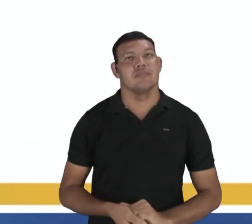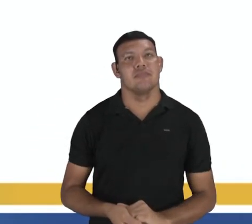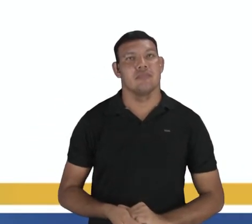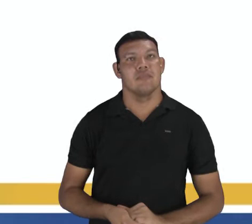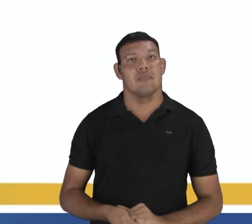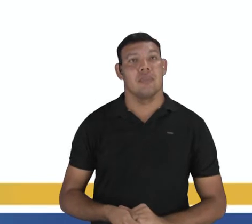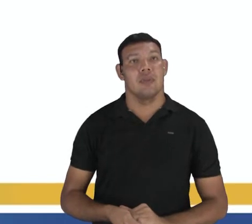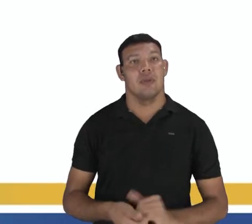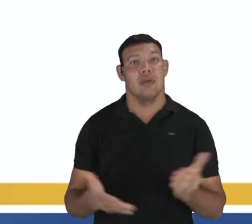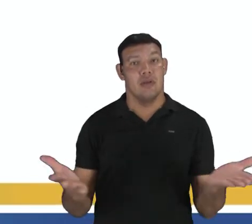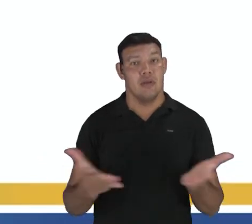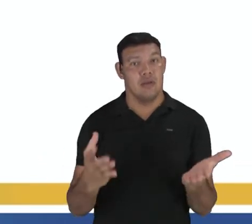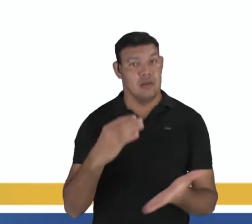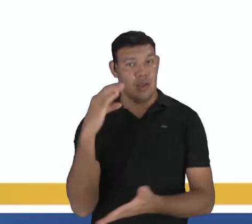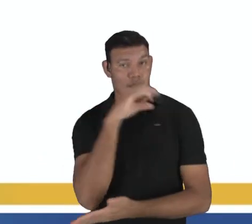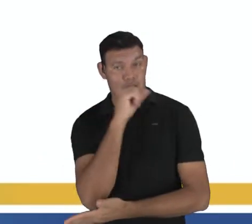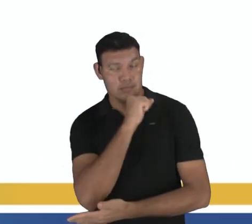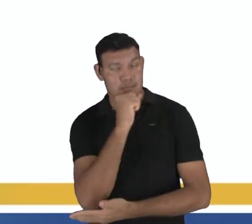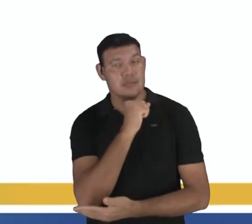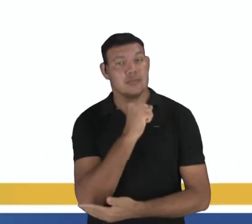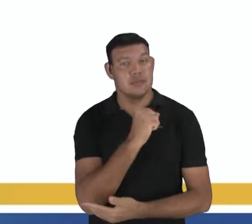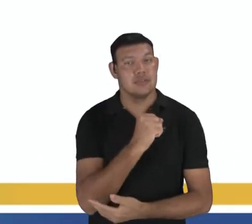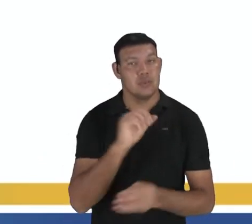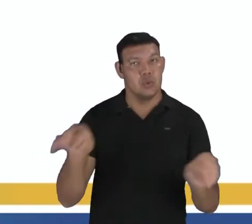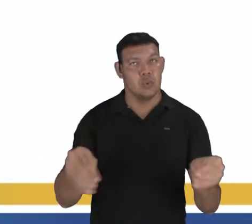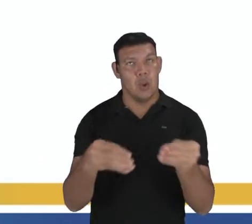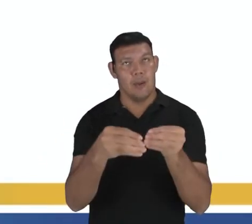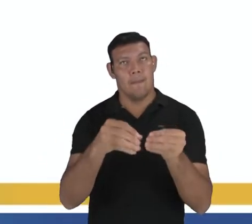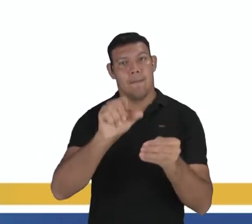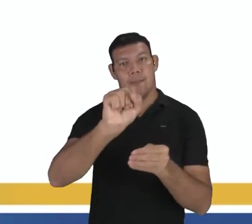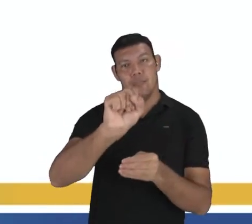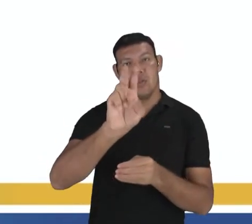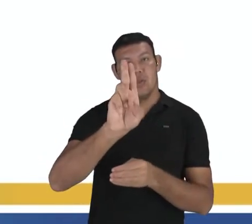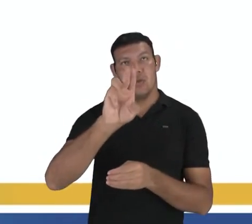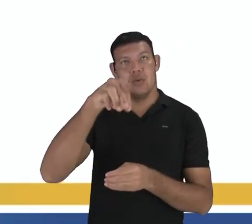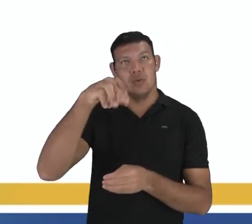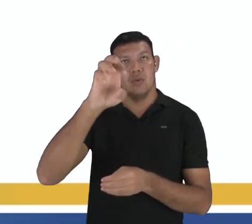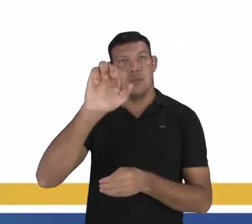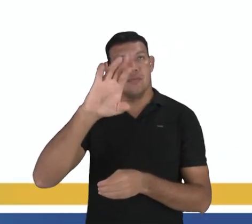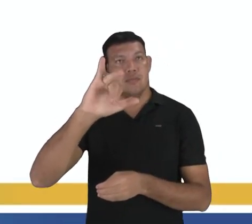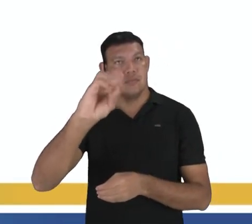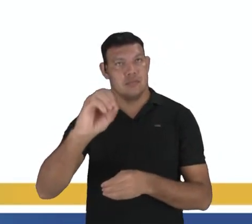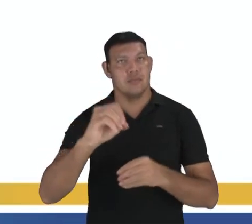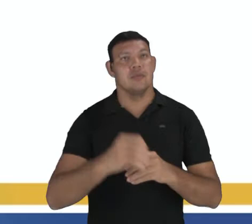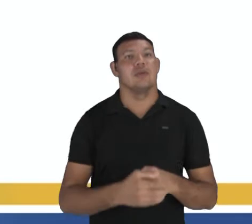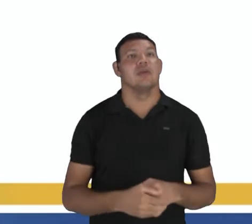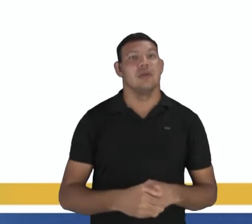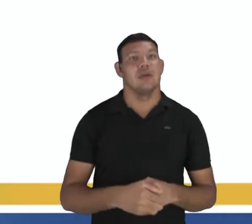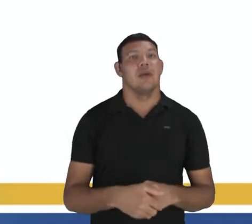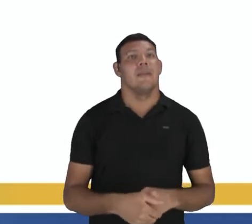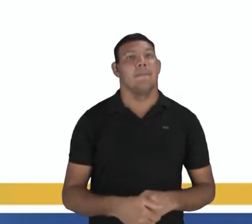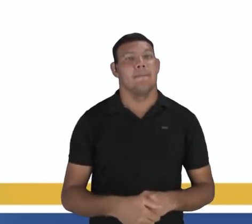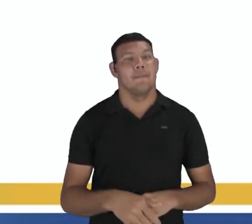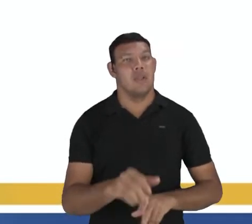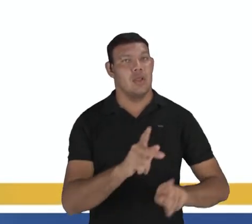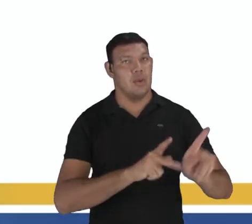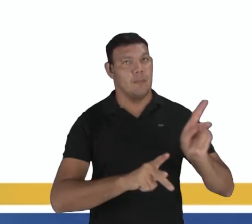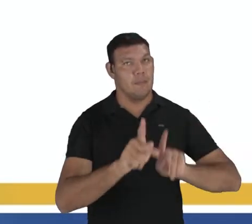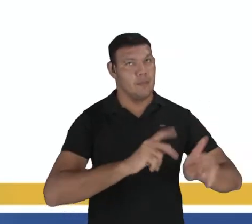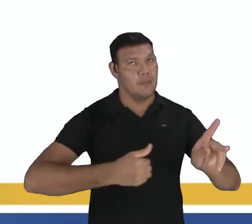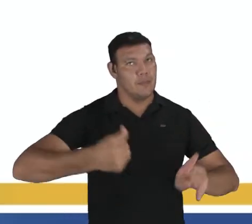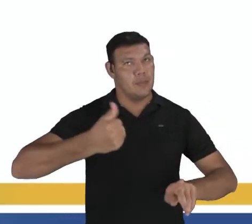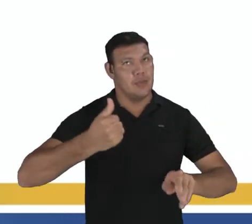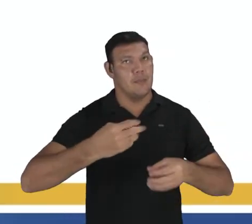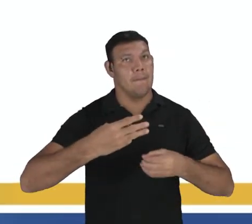aí a gente vai para os sumérios rapidinho aí, a gente tem essa primeira civilização, né? Cidades importantes, Uruk, Lagarthe, Eride